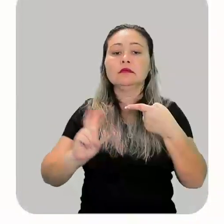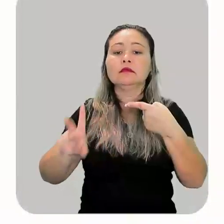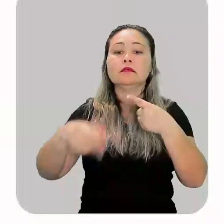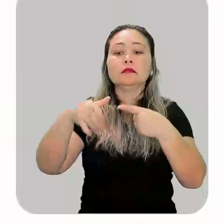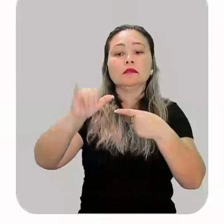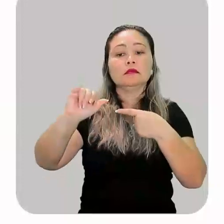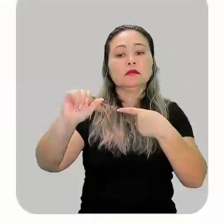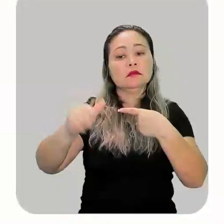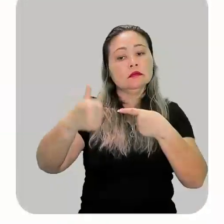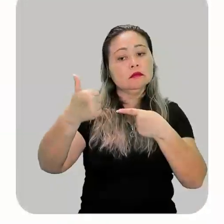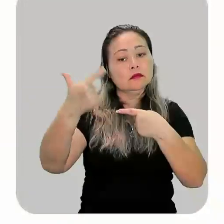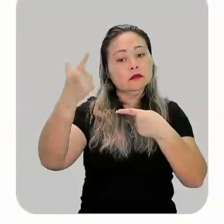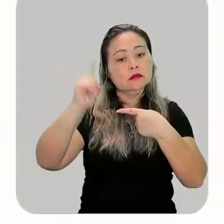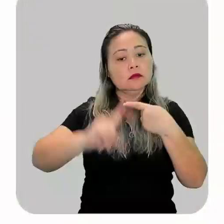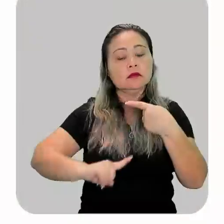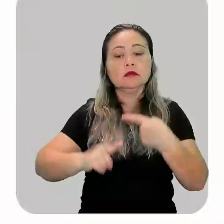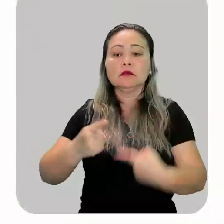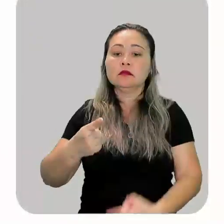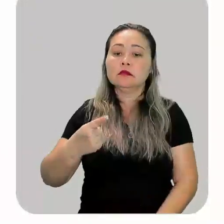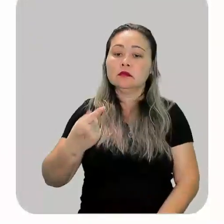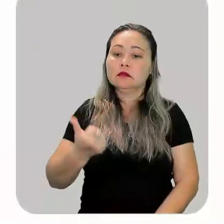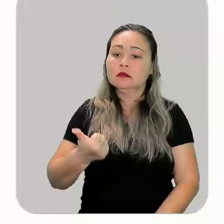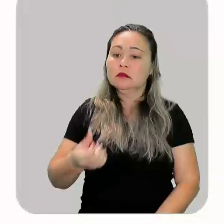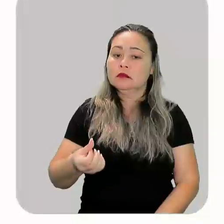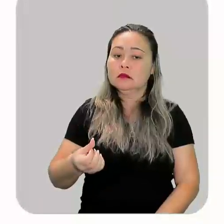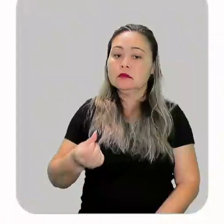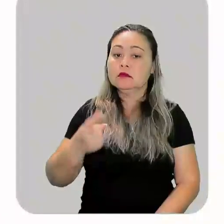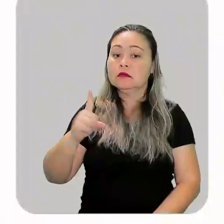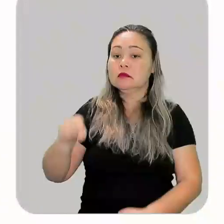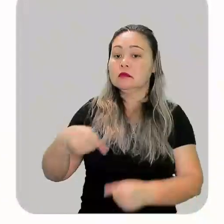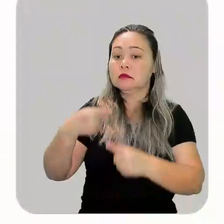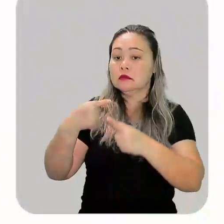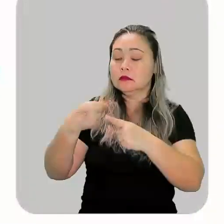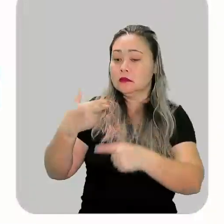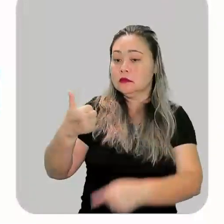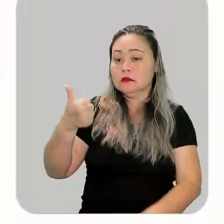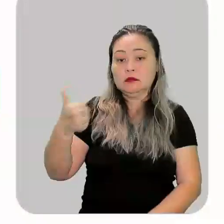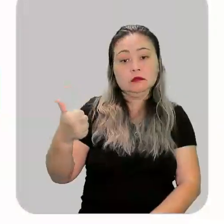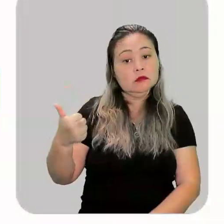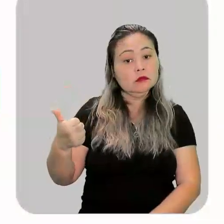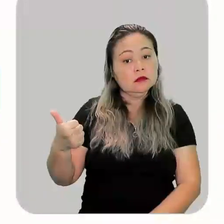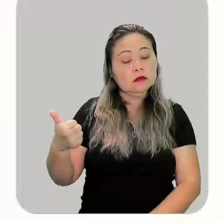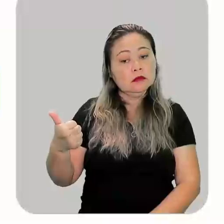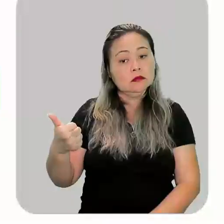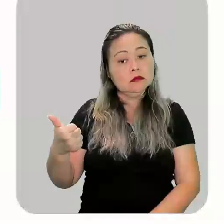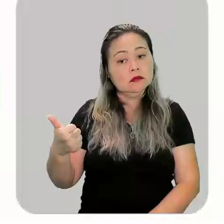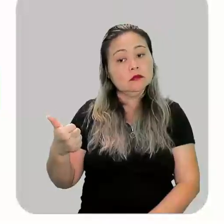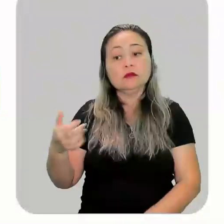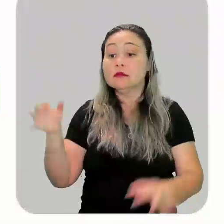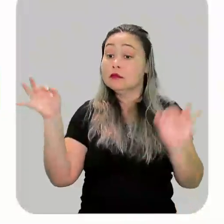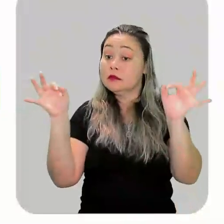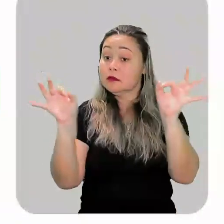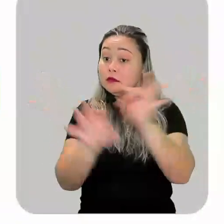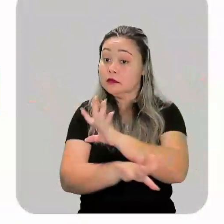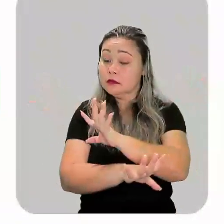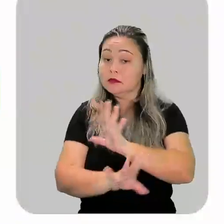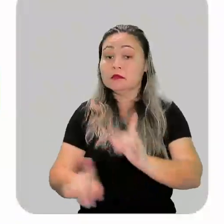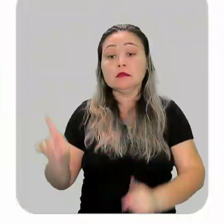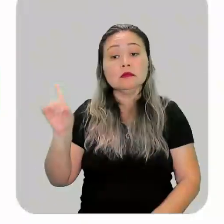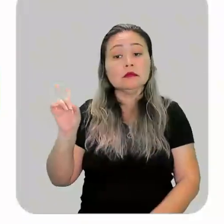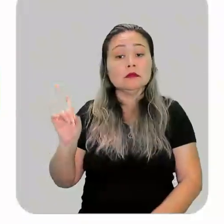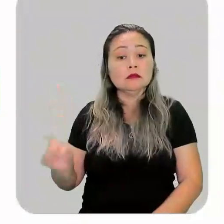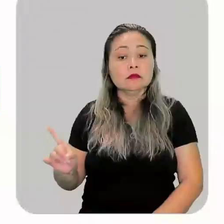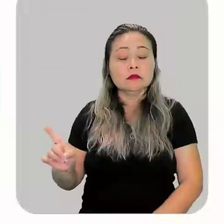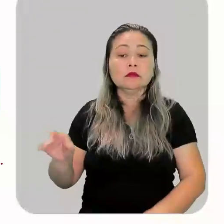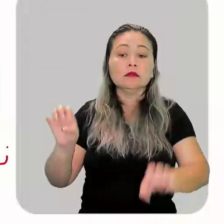mais y² sobre 16. Tudo isso igual a 1. Muito bem. Essa